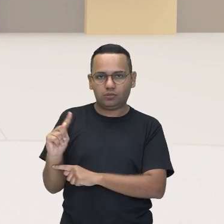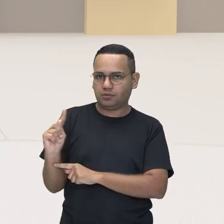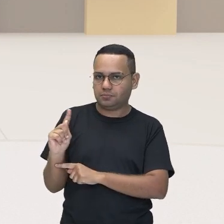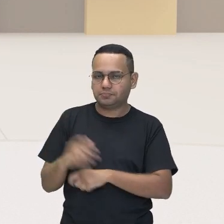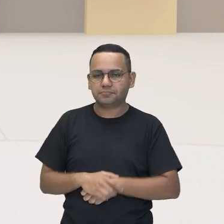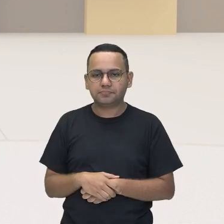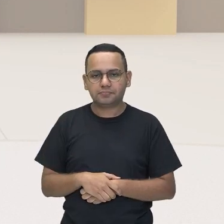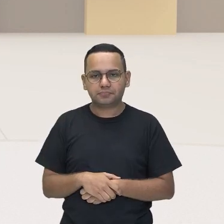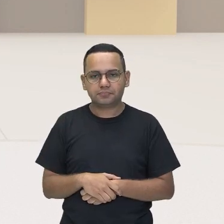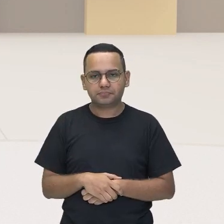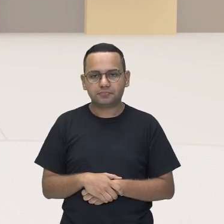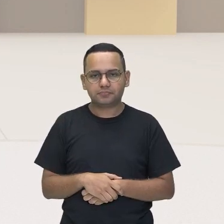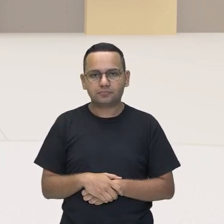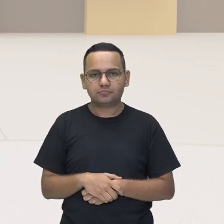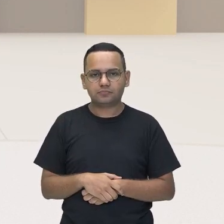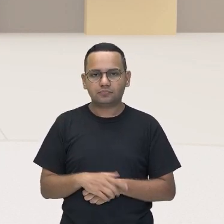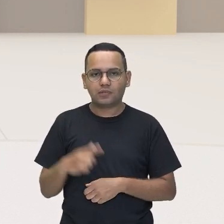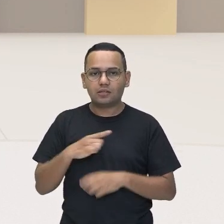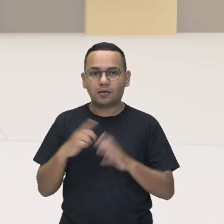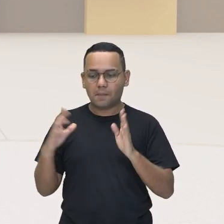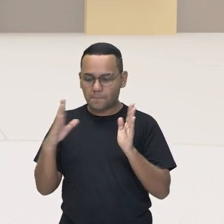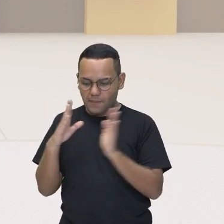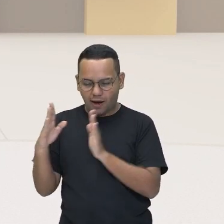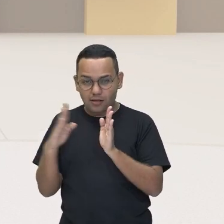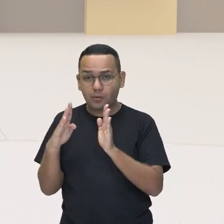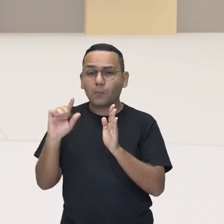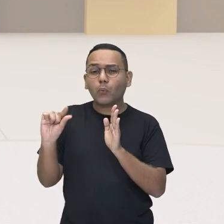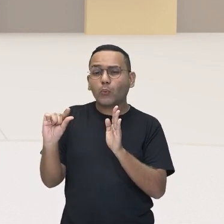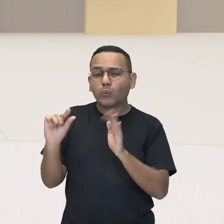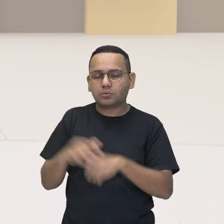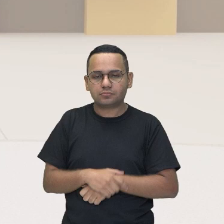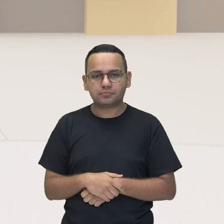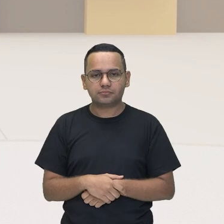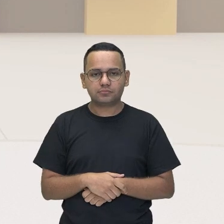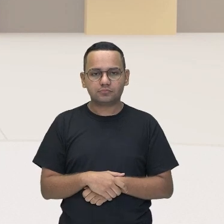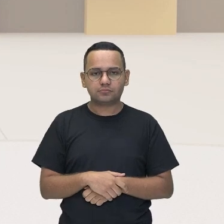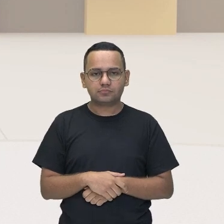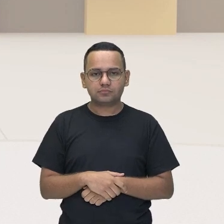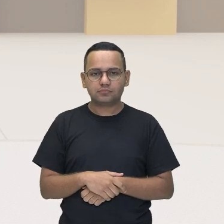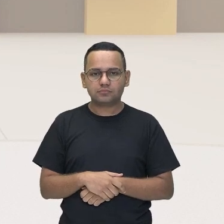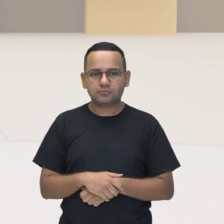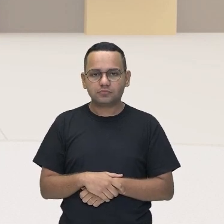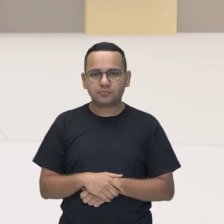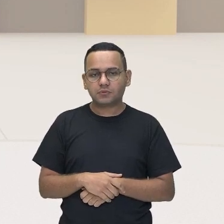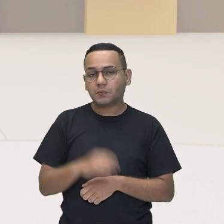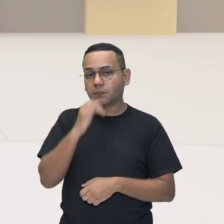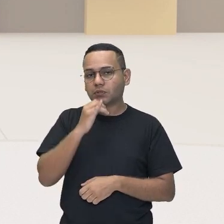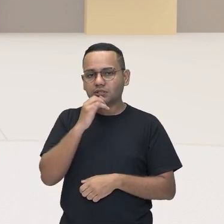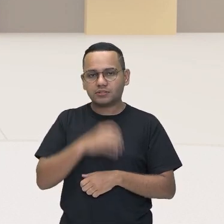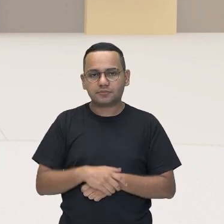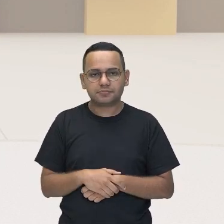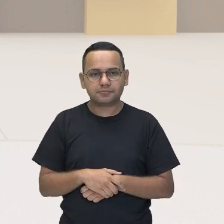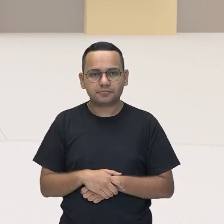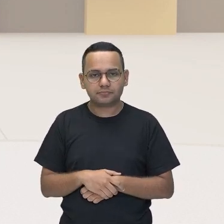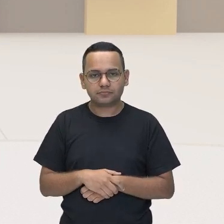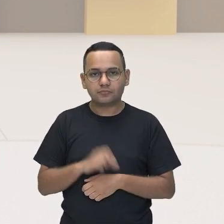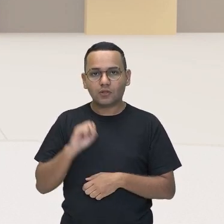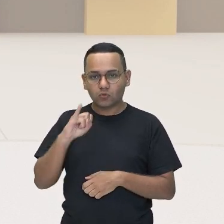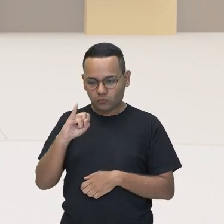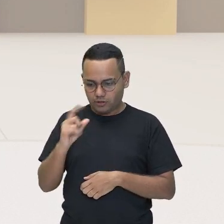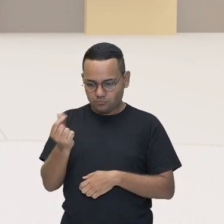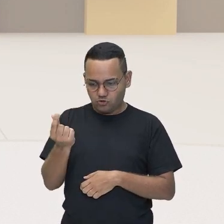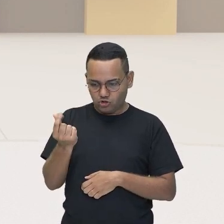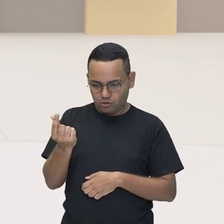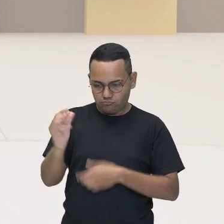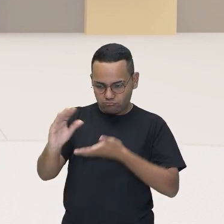restituição, e prazos curtos. Você vai receber, automaticamente vai ser descontado ali já da sua restituição. Não